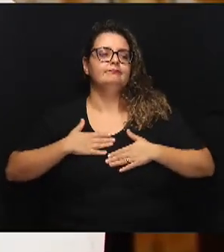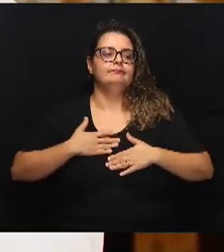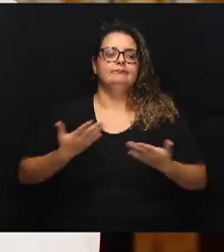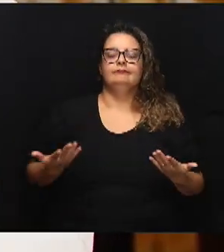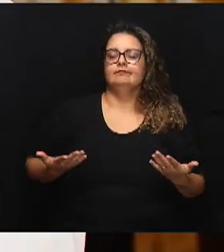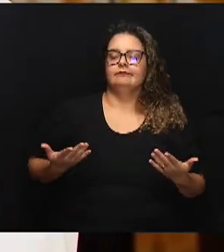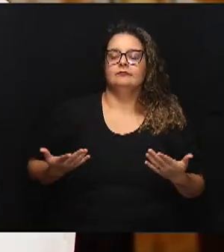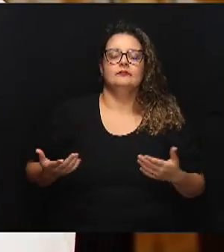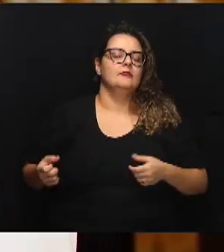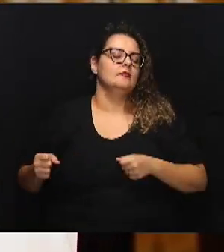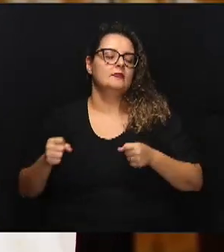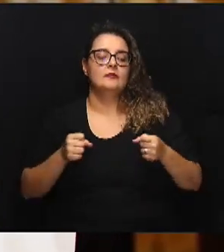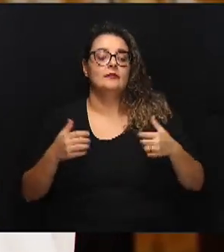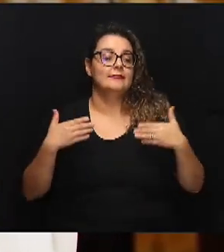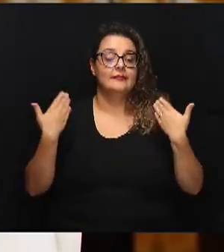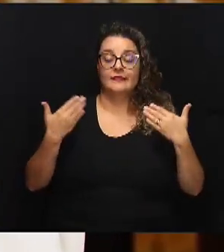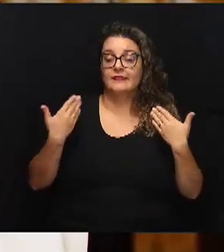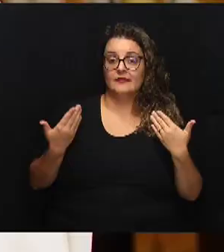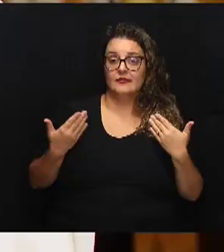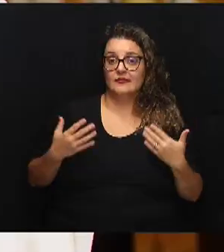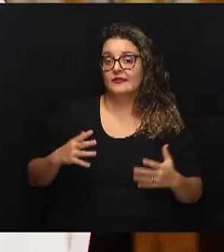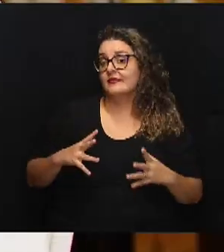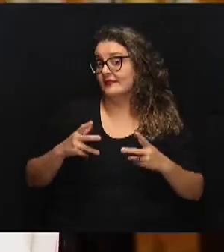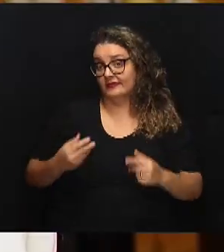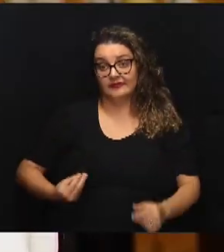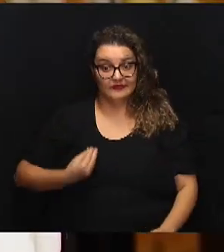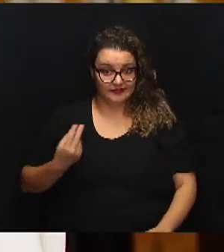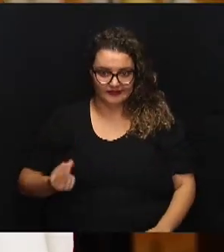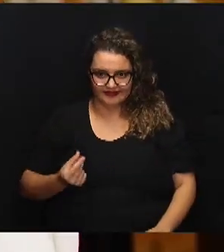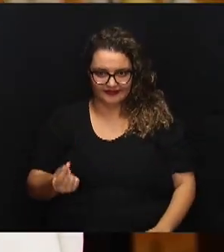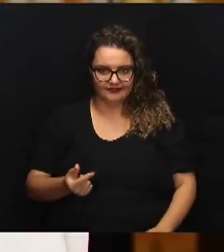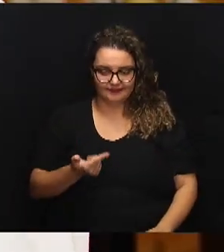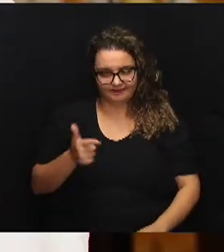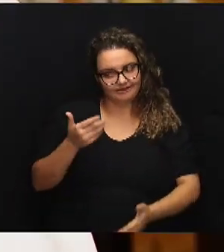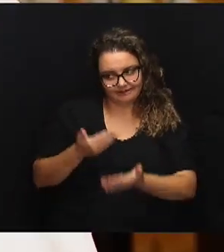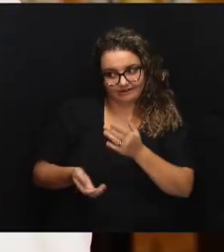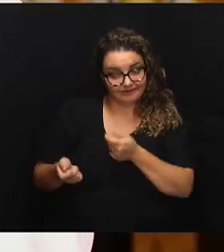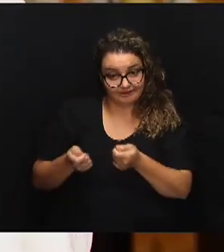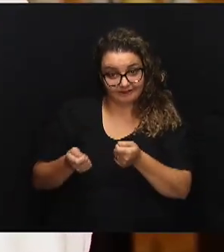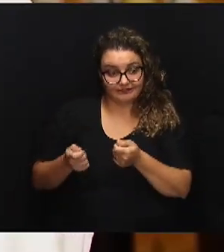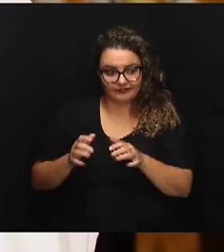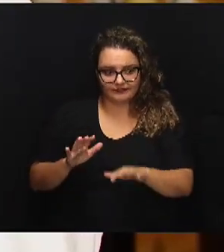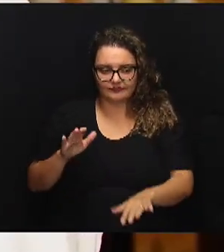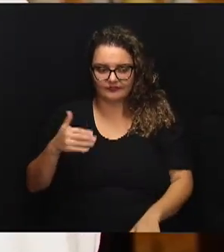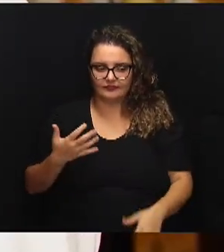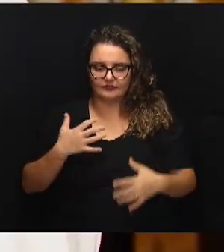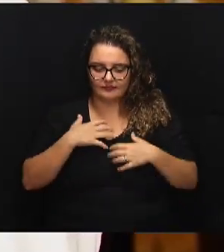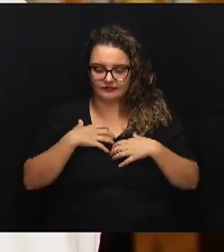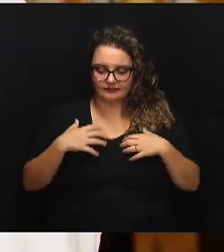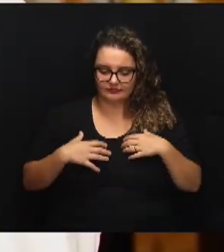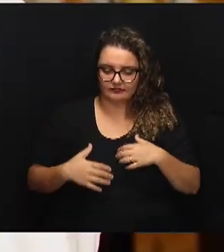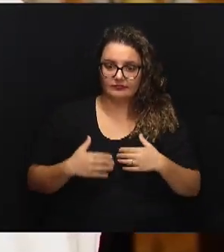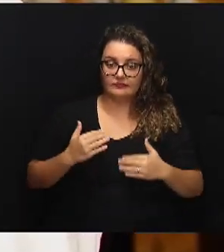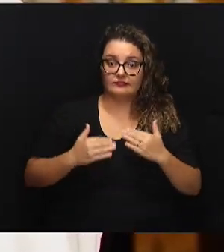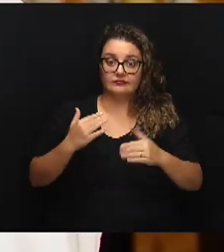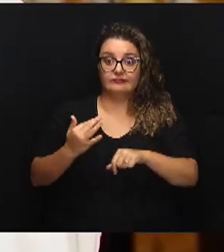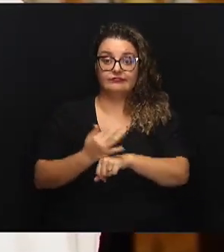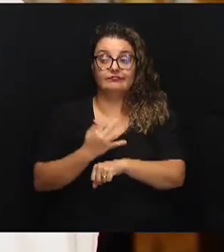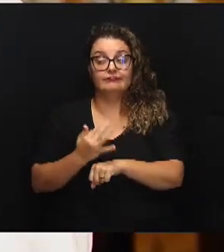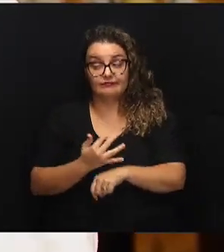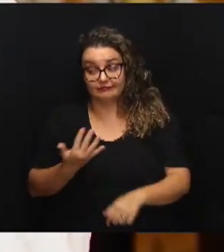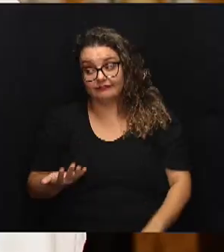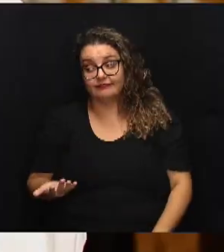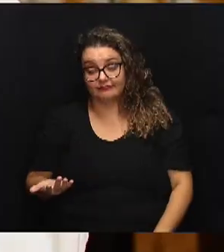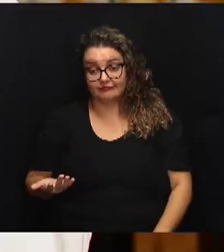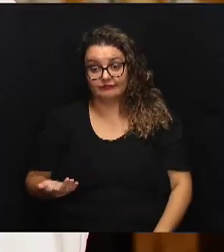alegria por toda a vida sem perder o controle. Mas como o nosso organismo desenvolve tolerância,